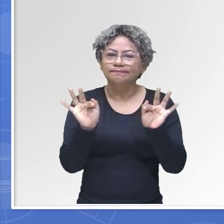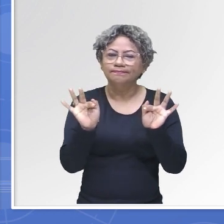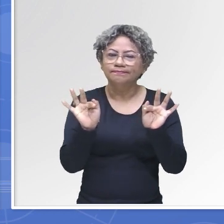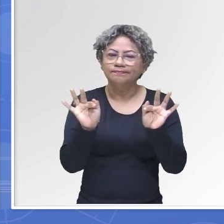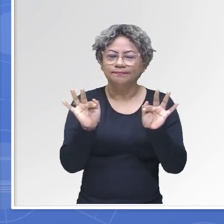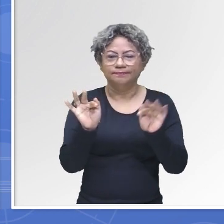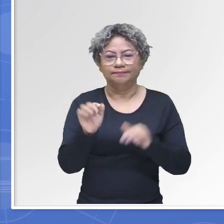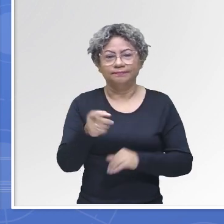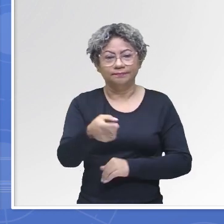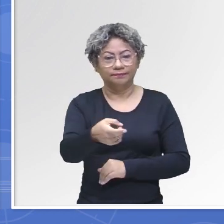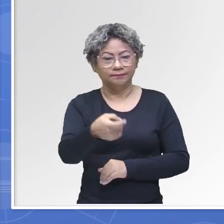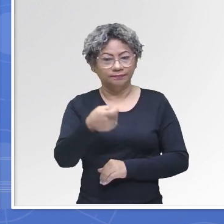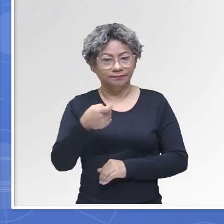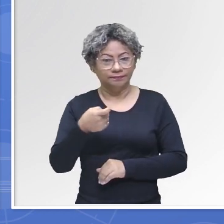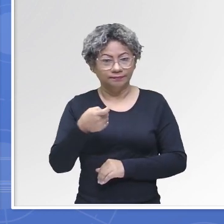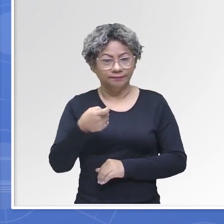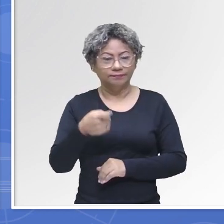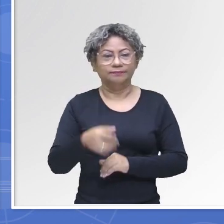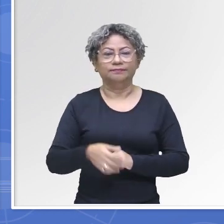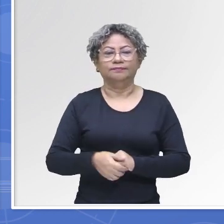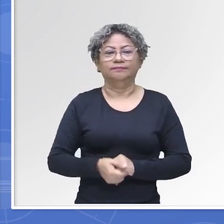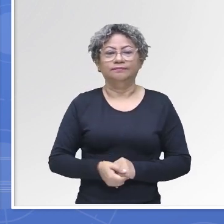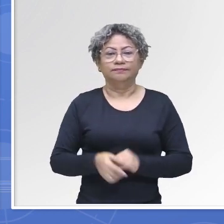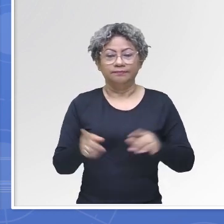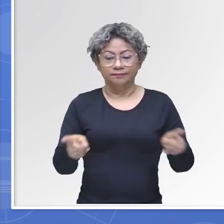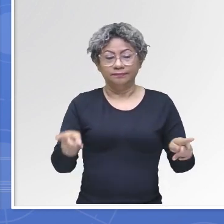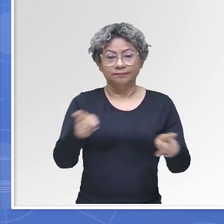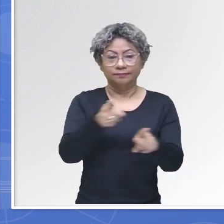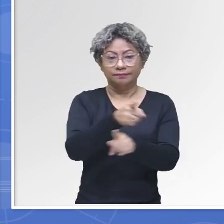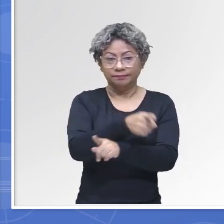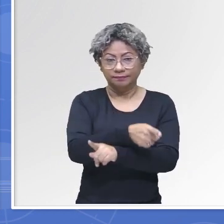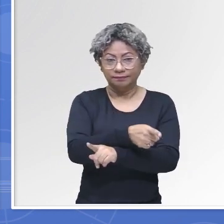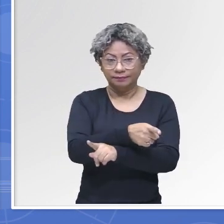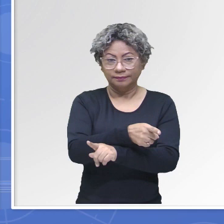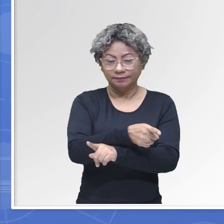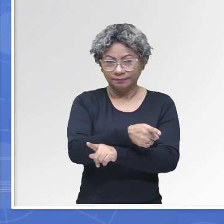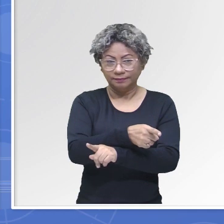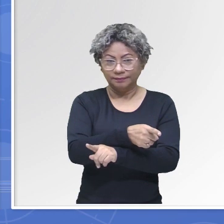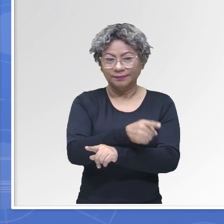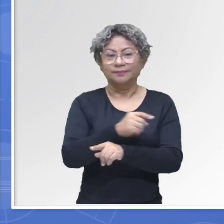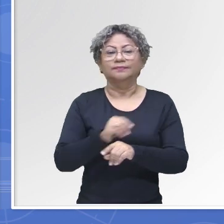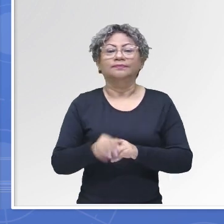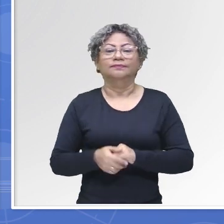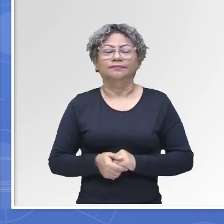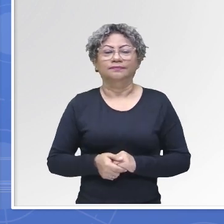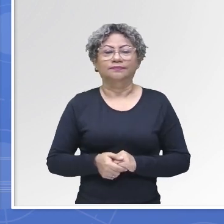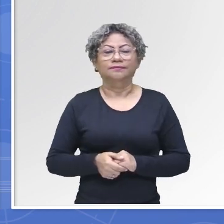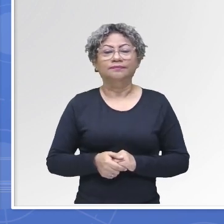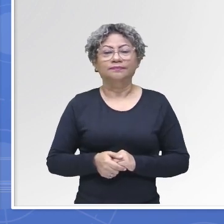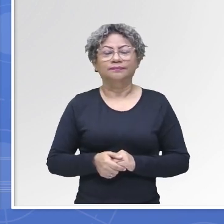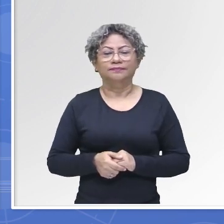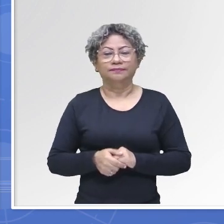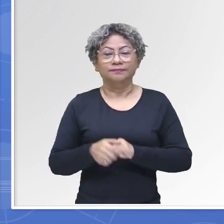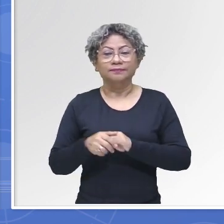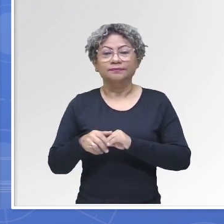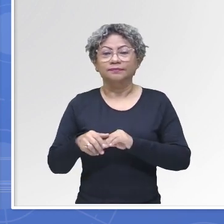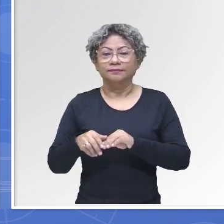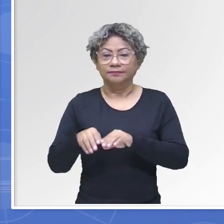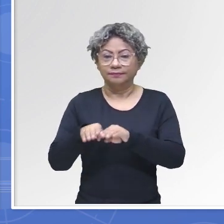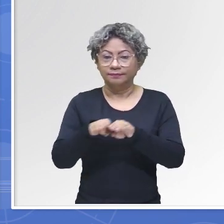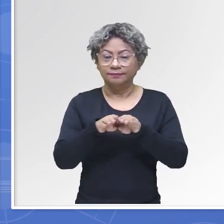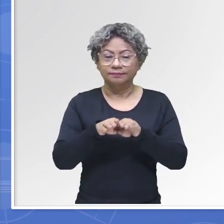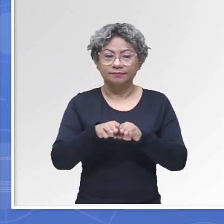o x. O 3 já está desse lado da igualdade. Vai passar quem para o outro lado? O y, ele está somando, ele vai